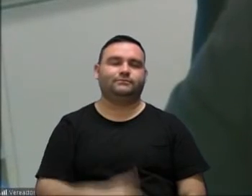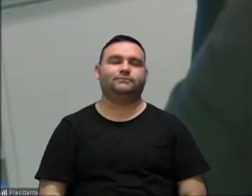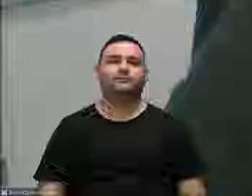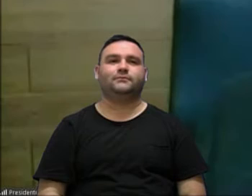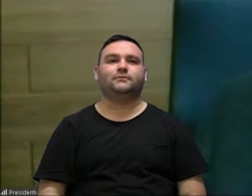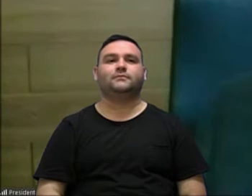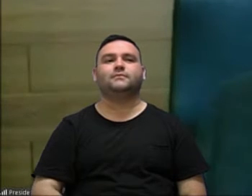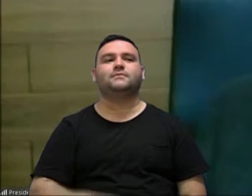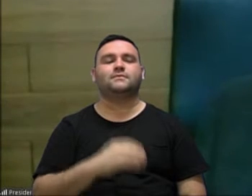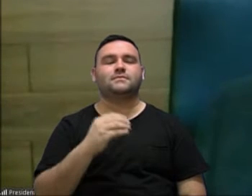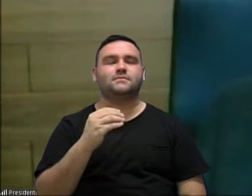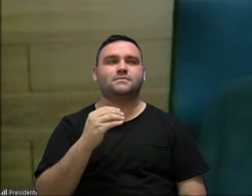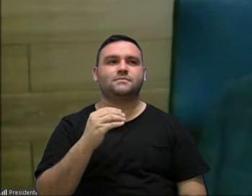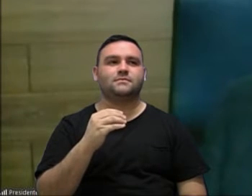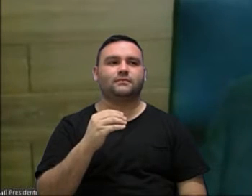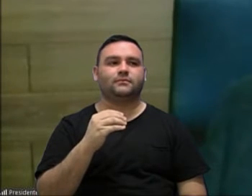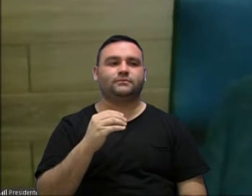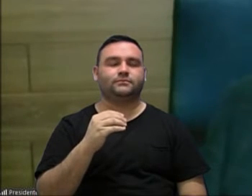Antônio